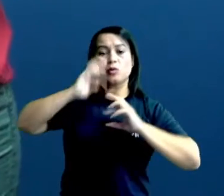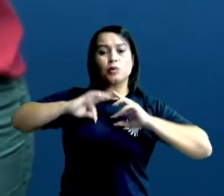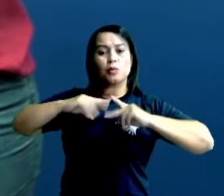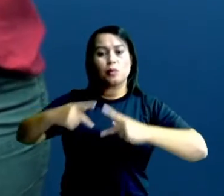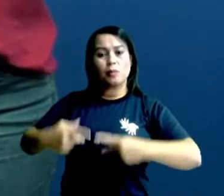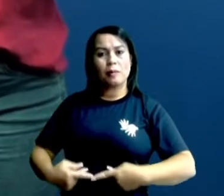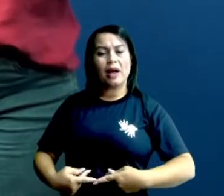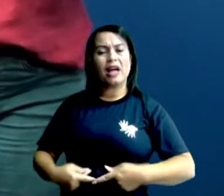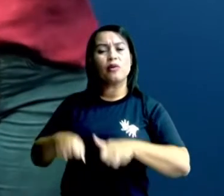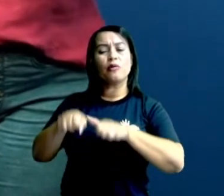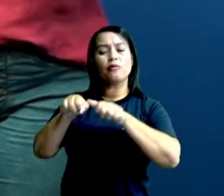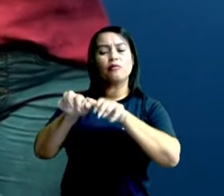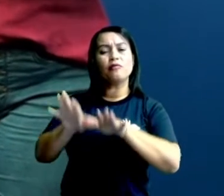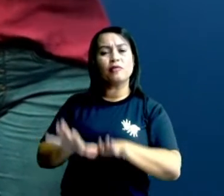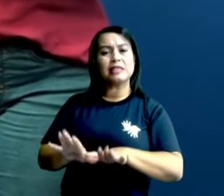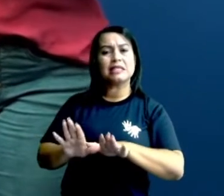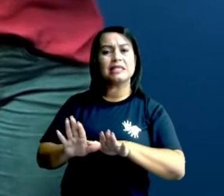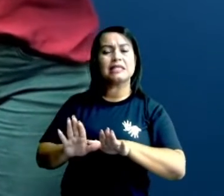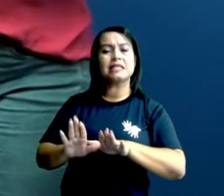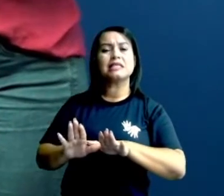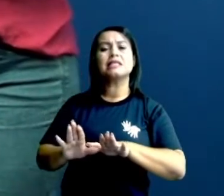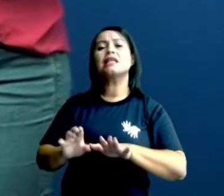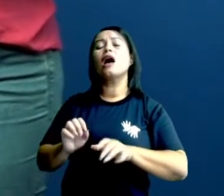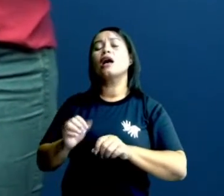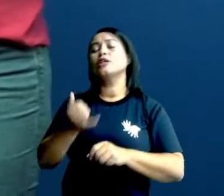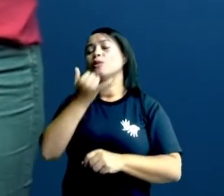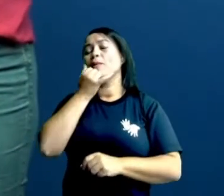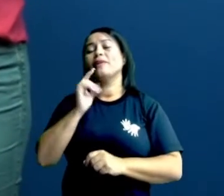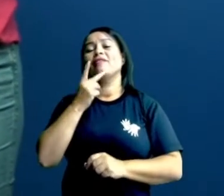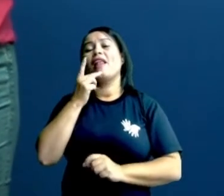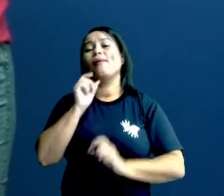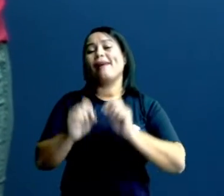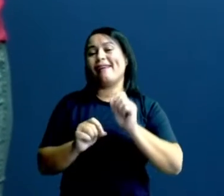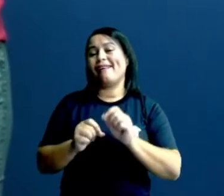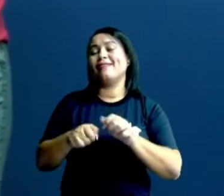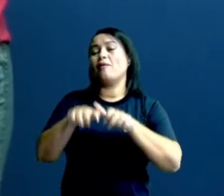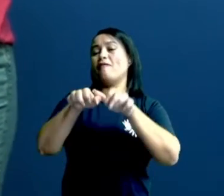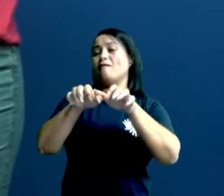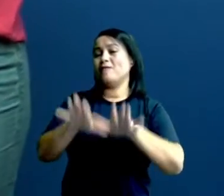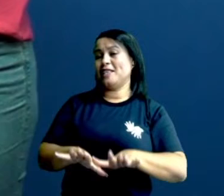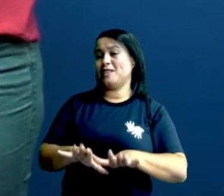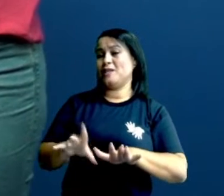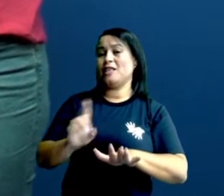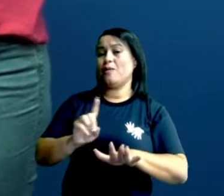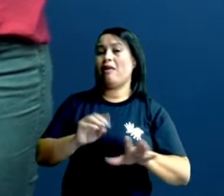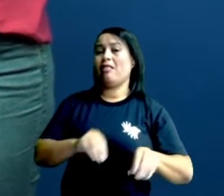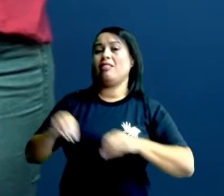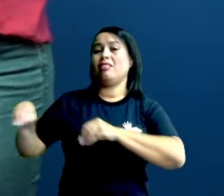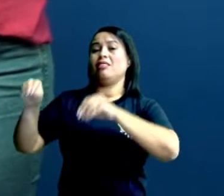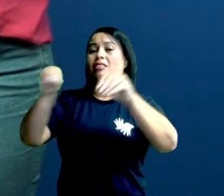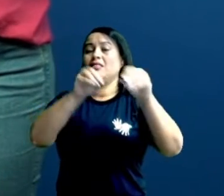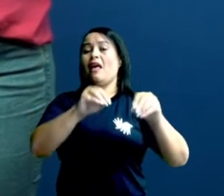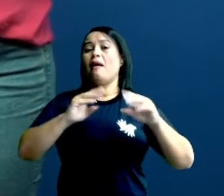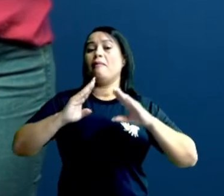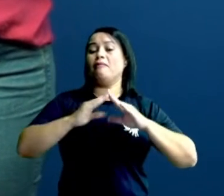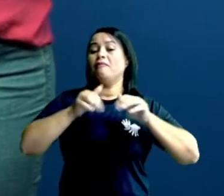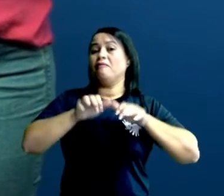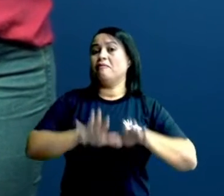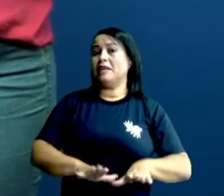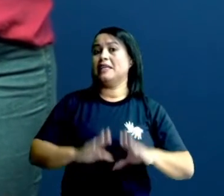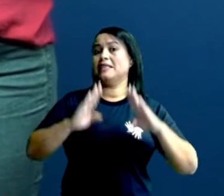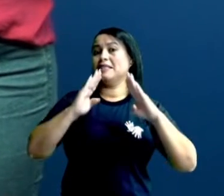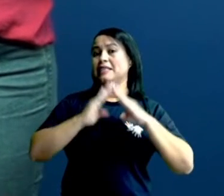ele vai fixar, quando ele se torna nômade, ou quando ele se torna sedentário, ele vai